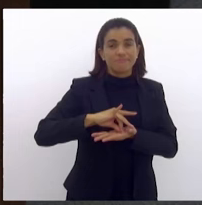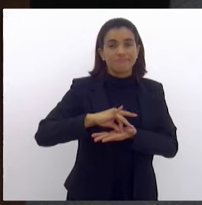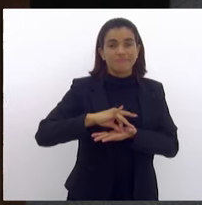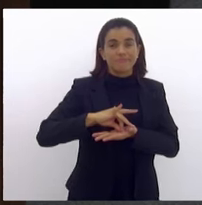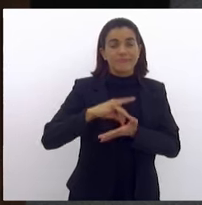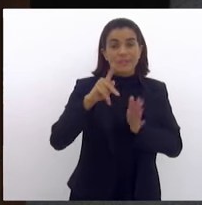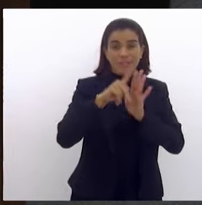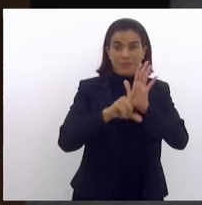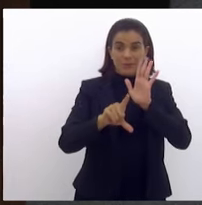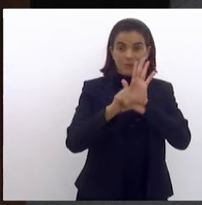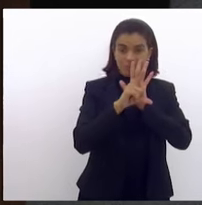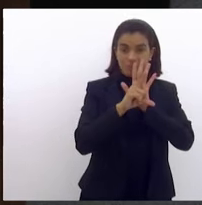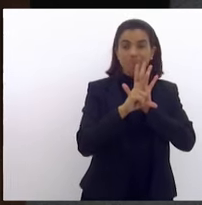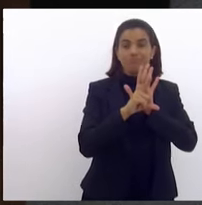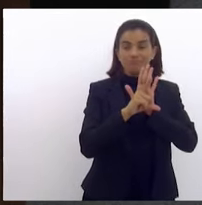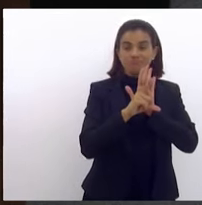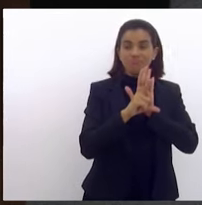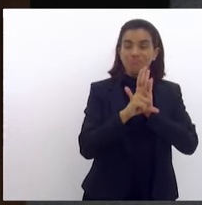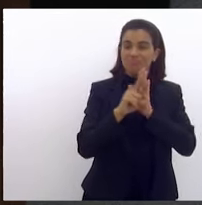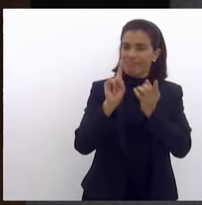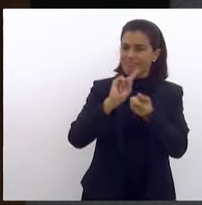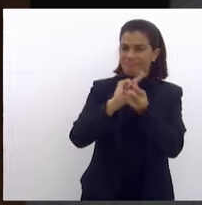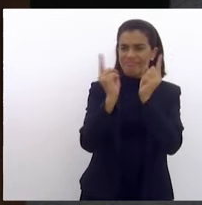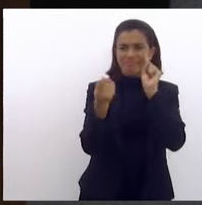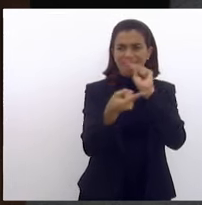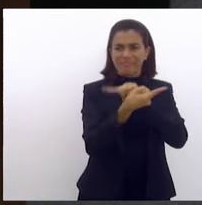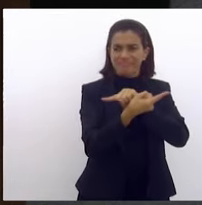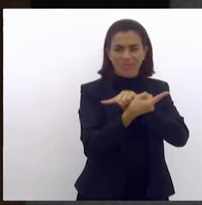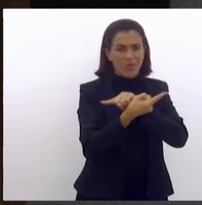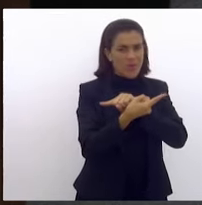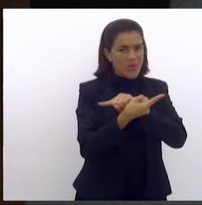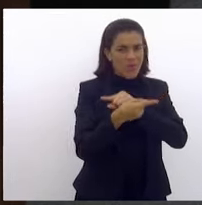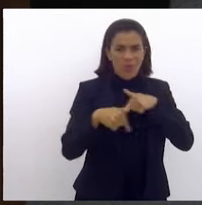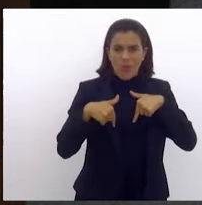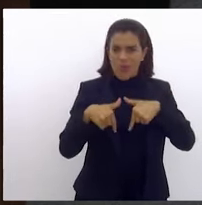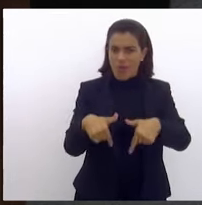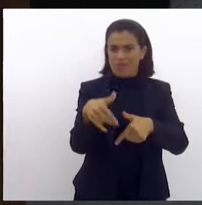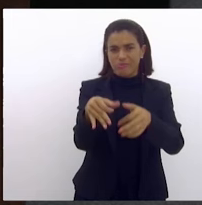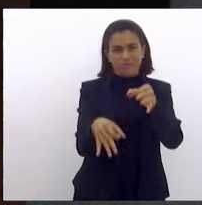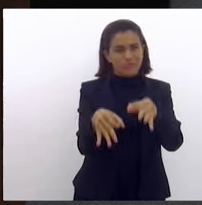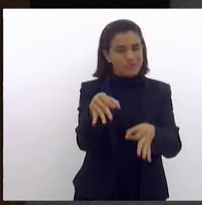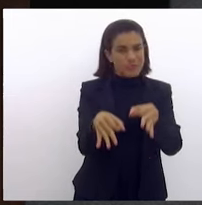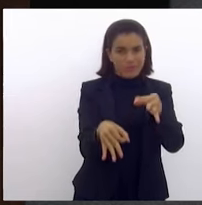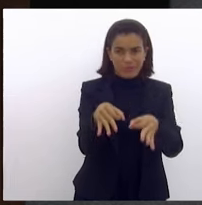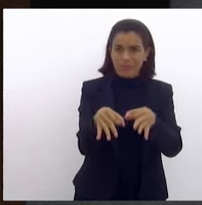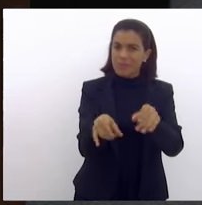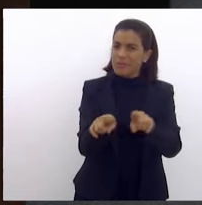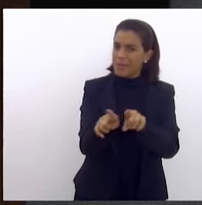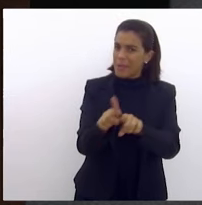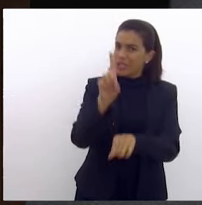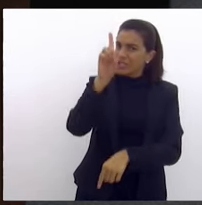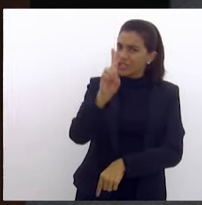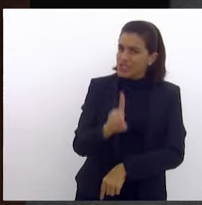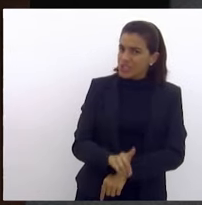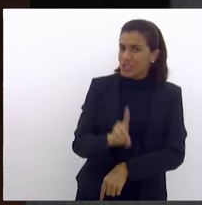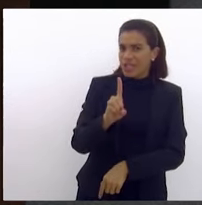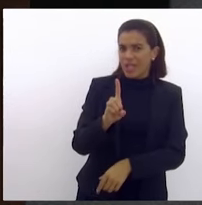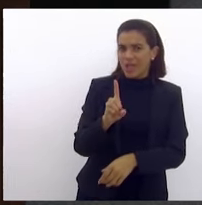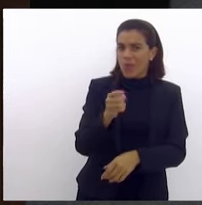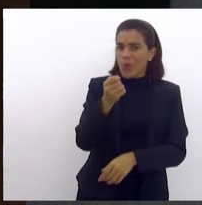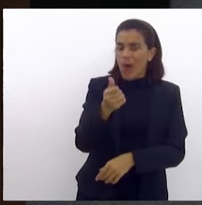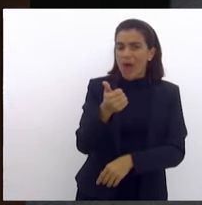esse projeto de lei contraria um ato jurídico perfeito e direitos adquiridos há meio